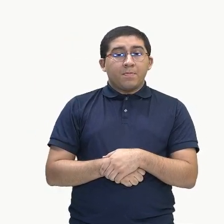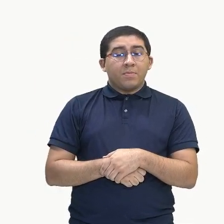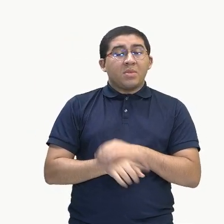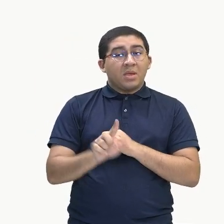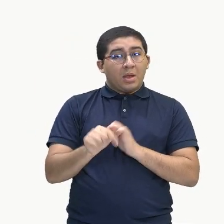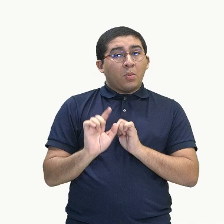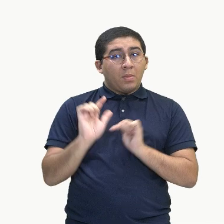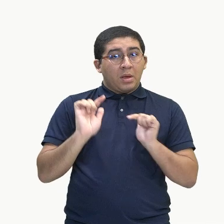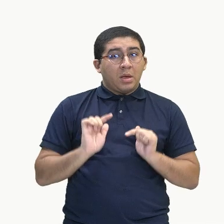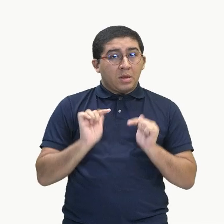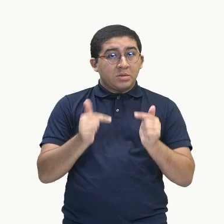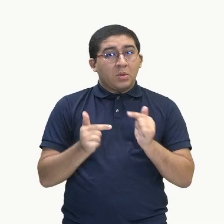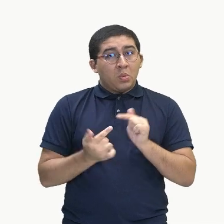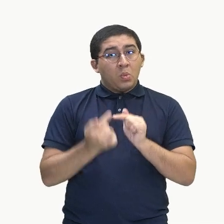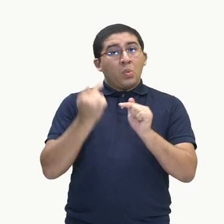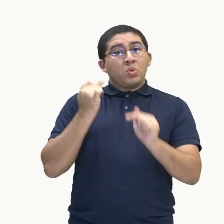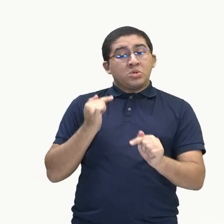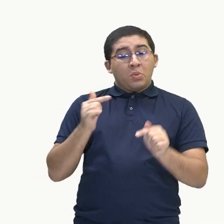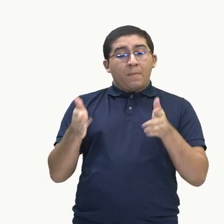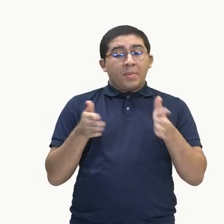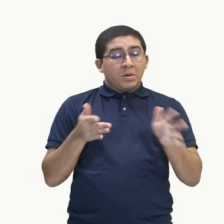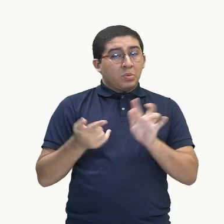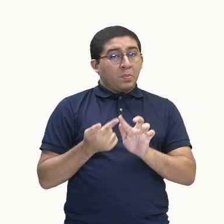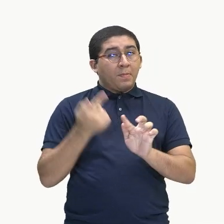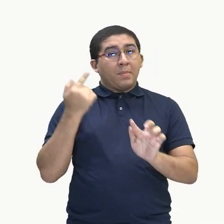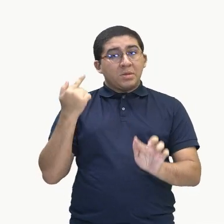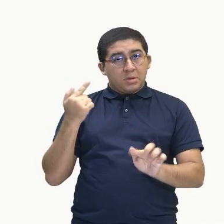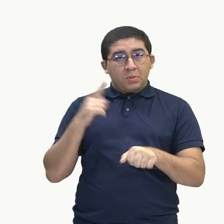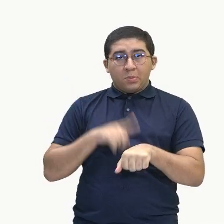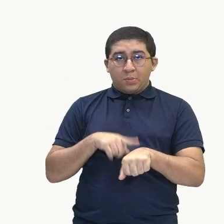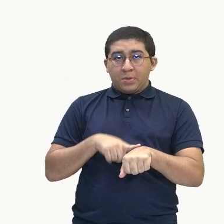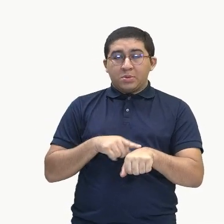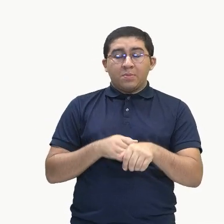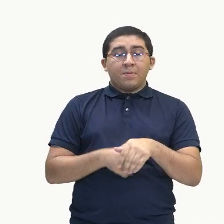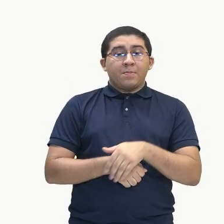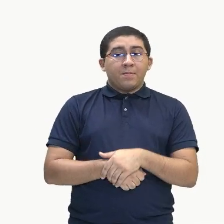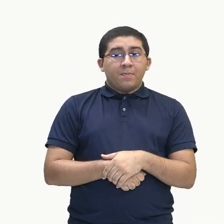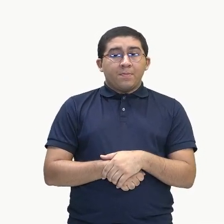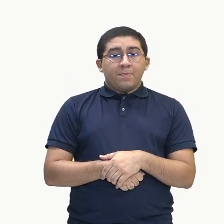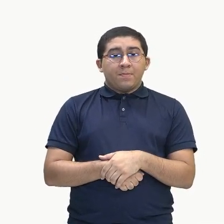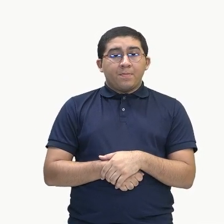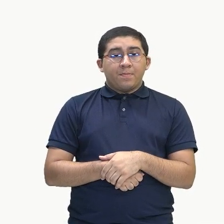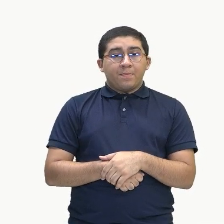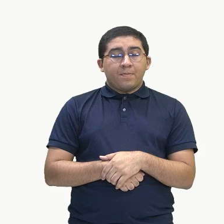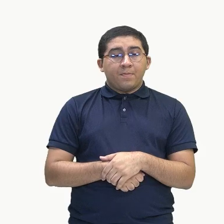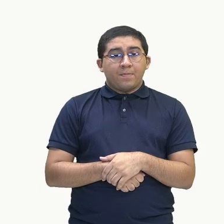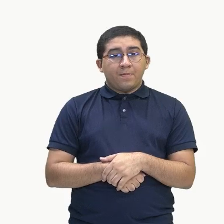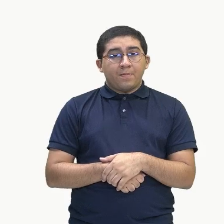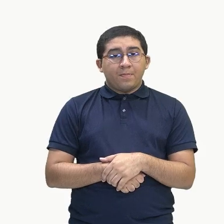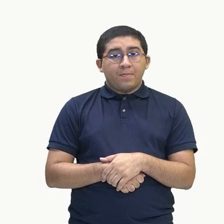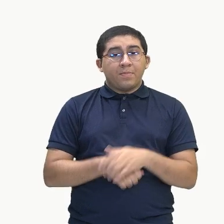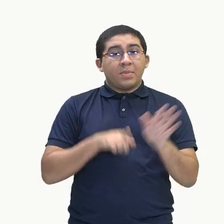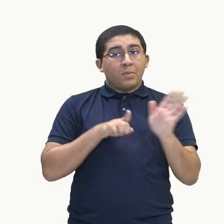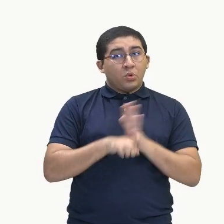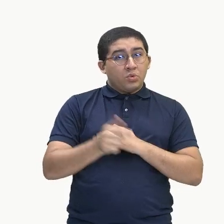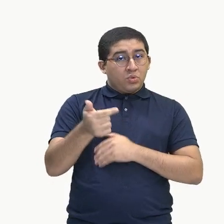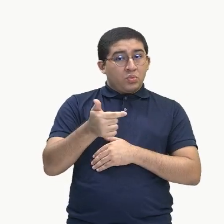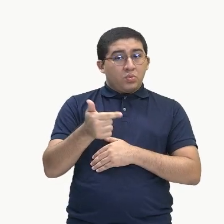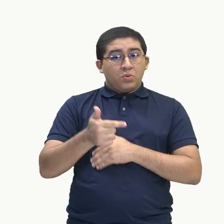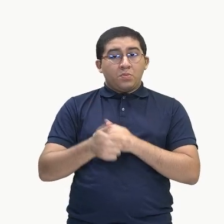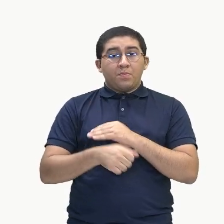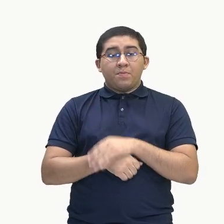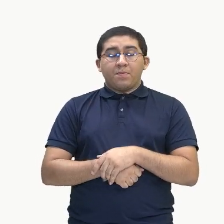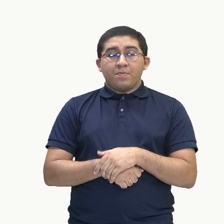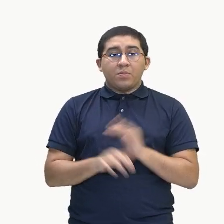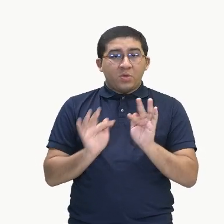estava acontecendo ali, naquele momento, tá? E o went é passado simples. Number 2,